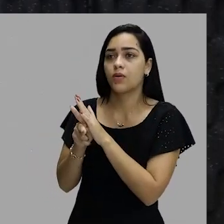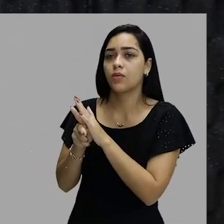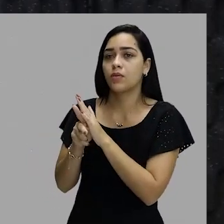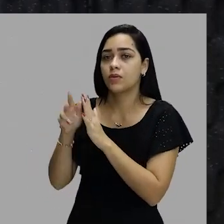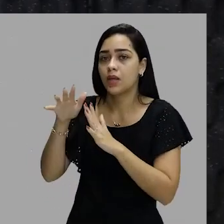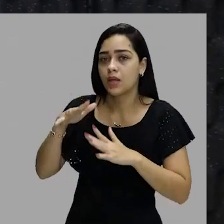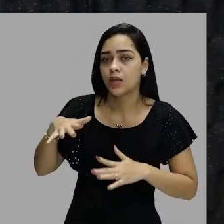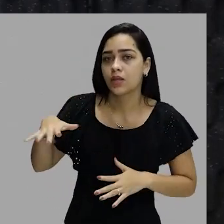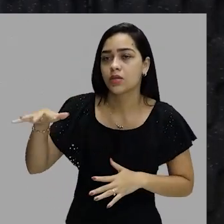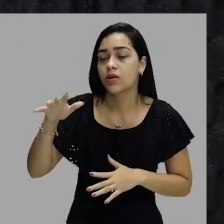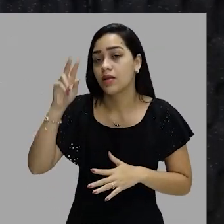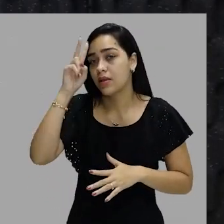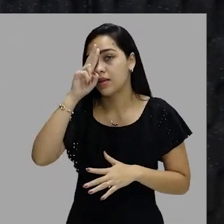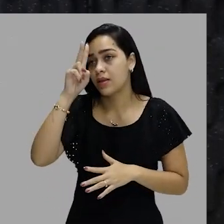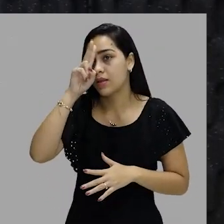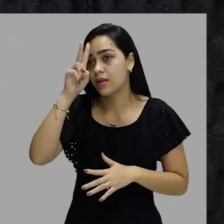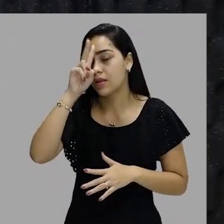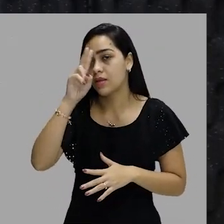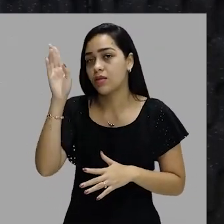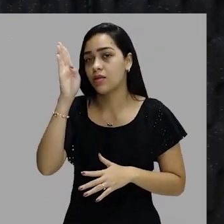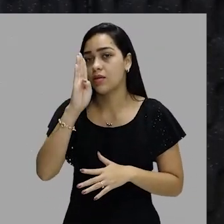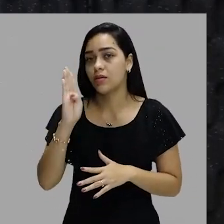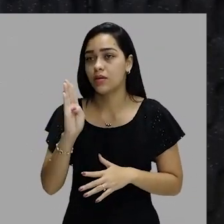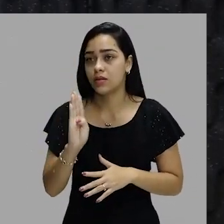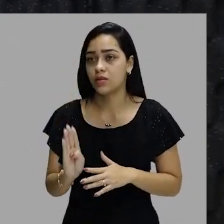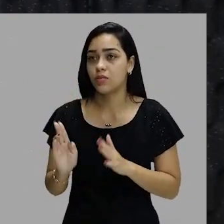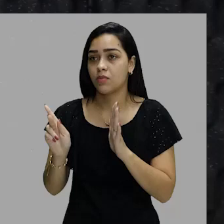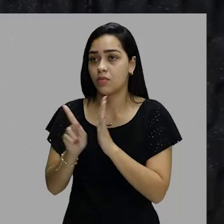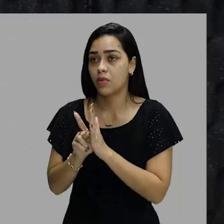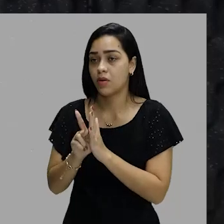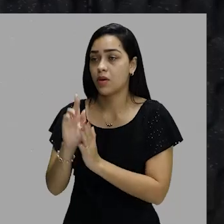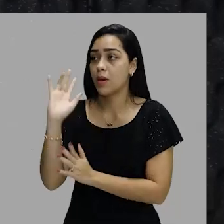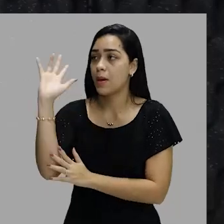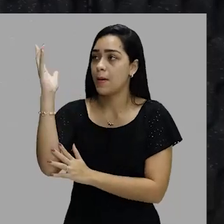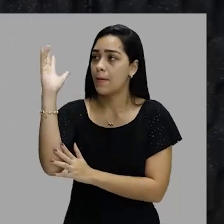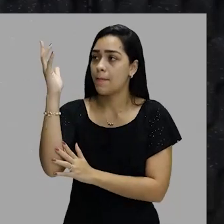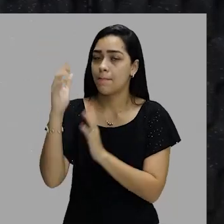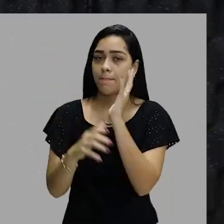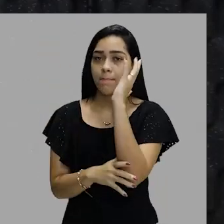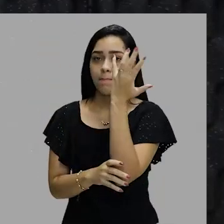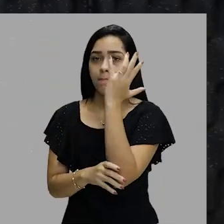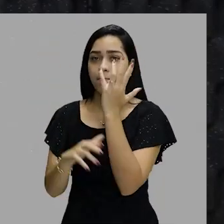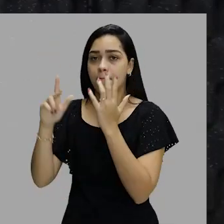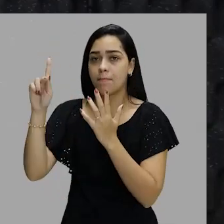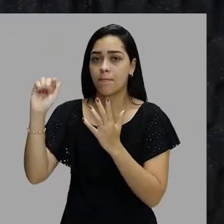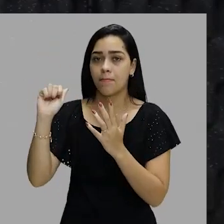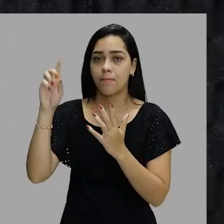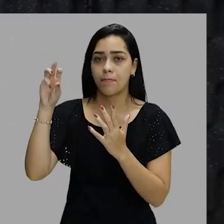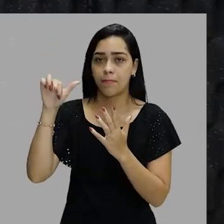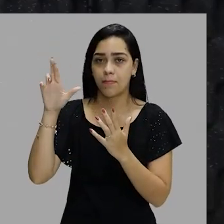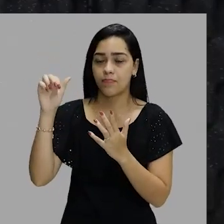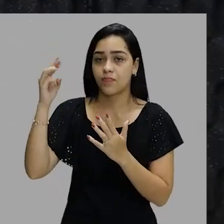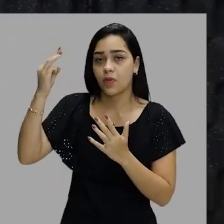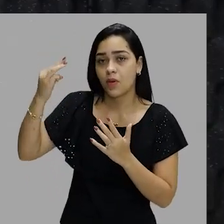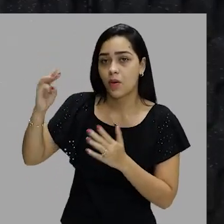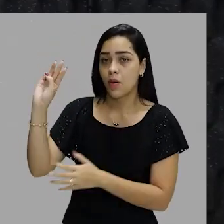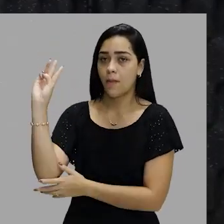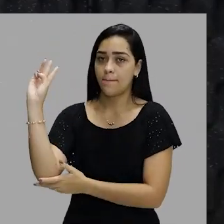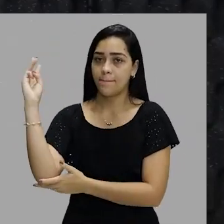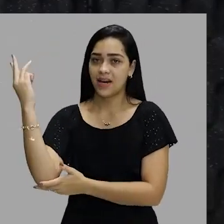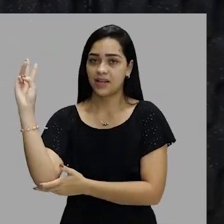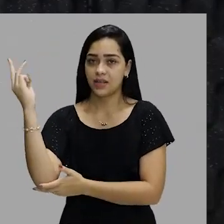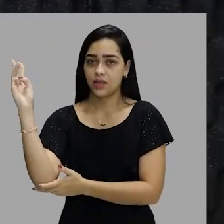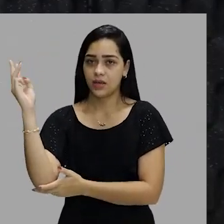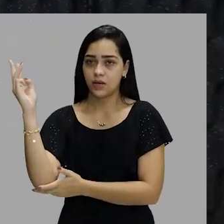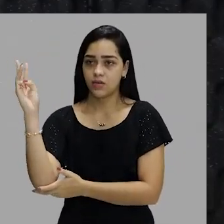dessa região. Lembrando que essa região, Brasil, mais especificamente Palmeiras, nós temos o Maranhão. O Maranhão é conhecido também como